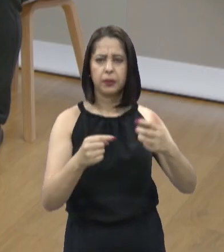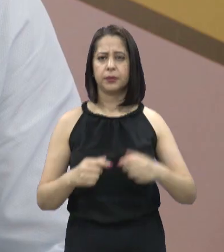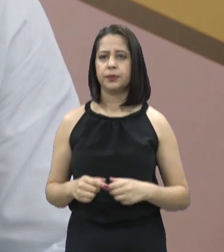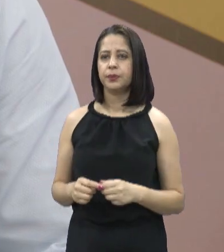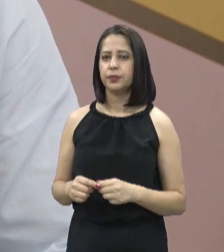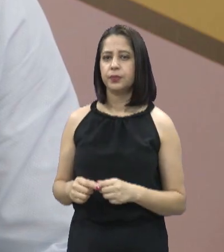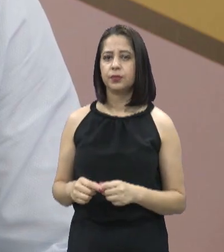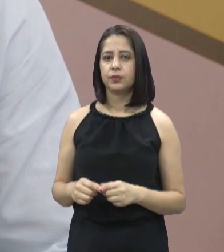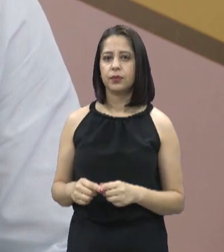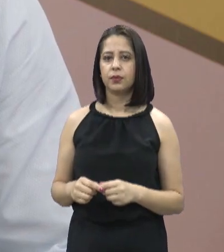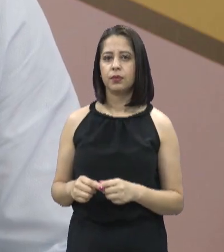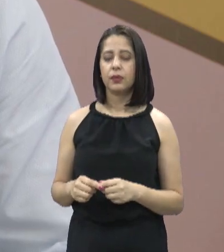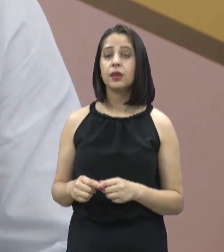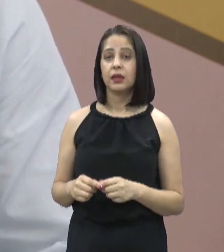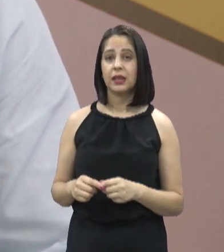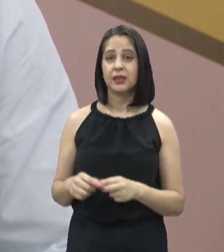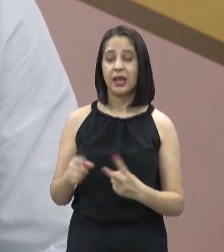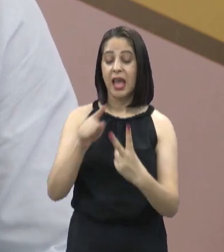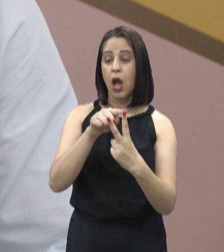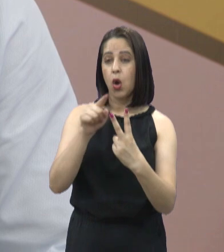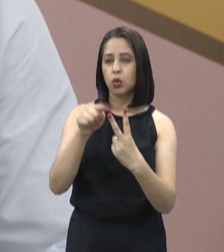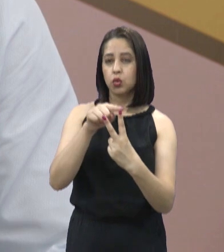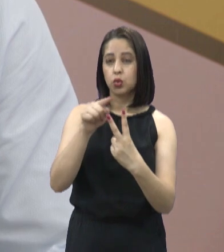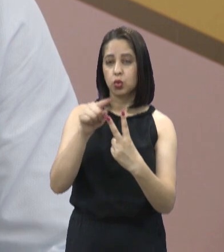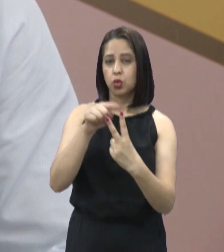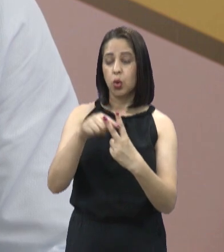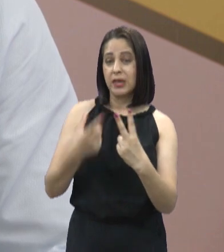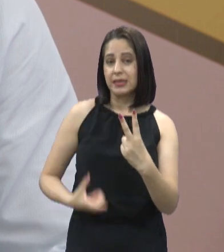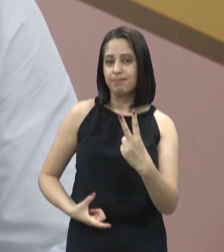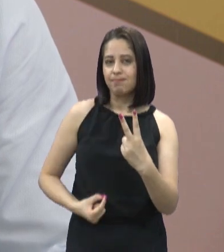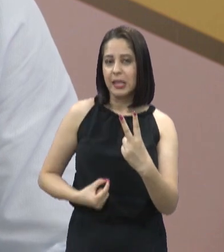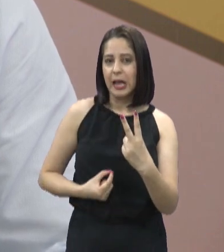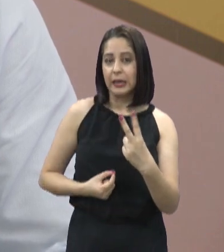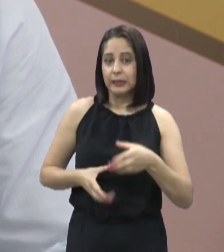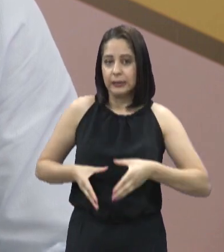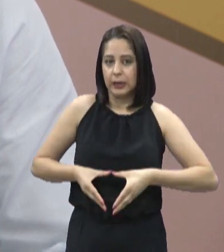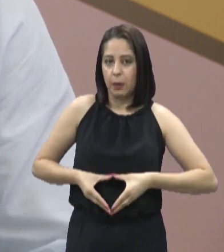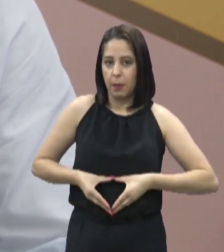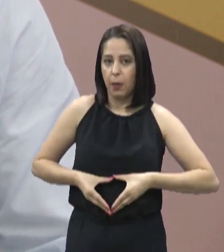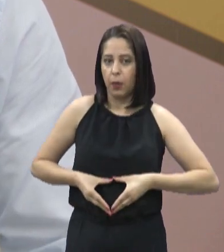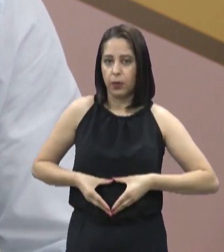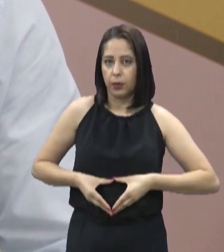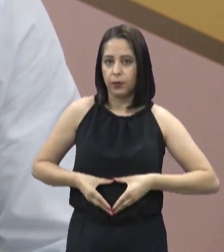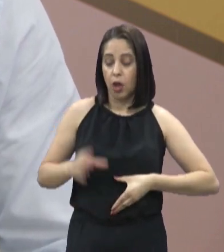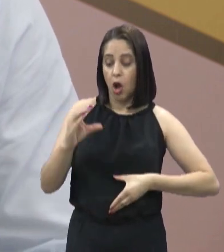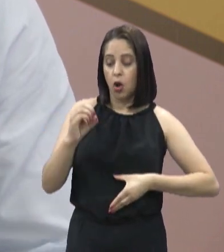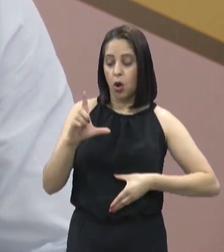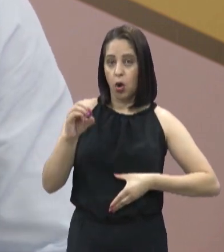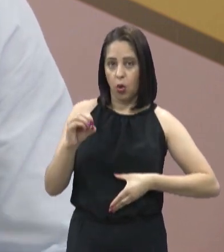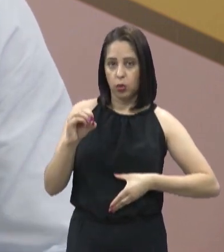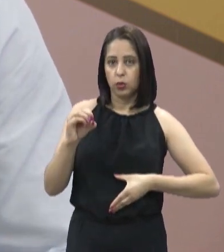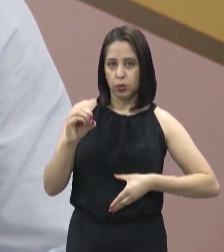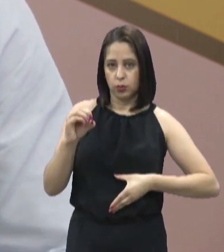Que podem. A gente tem dois cânceres fundamentais no útero, né? O câncer de corpo do útero e o